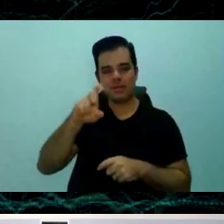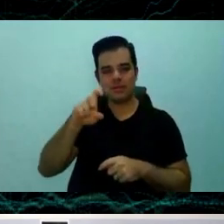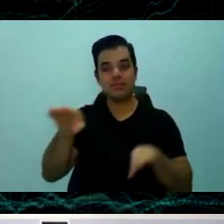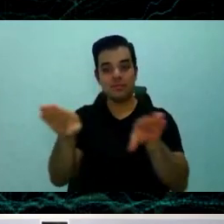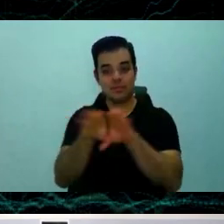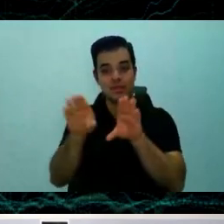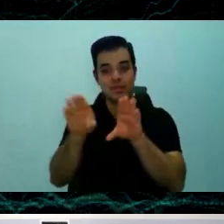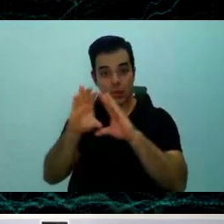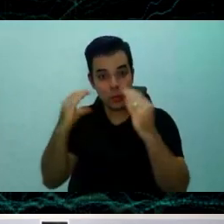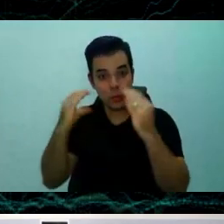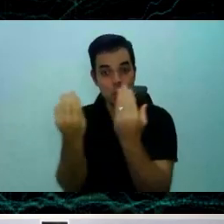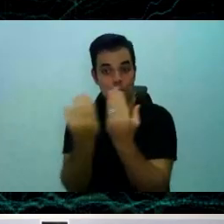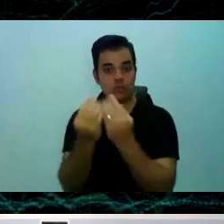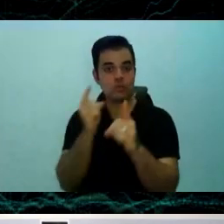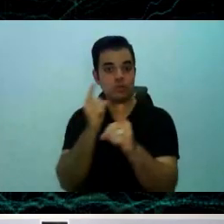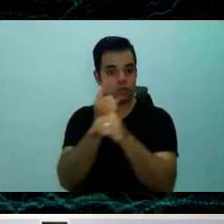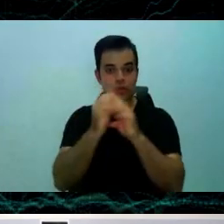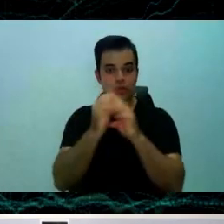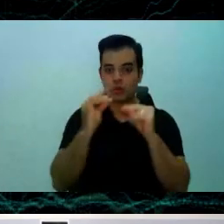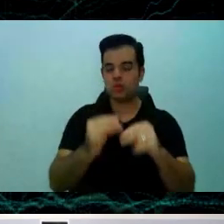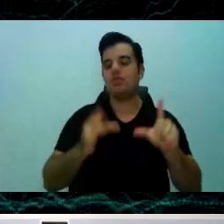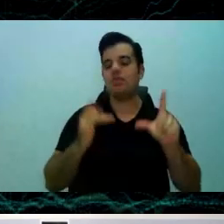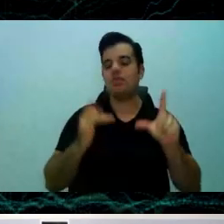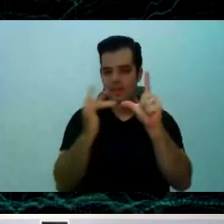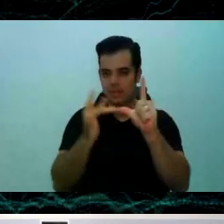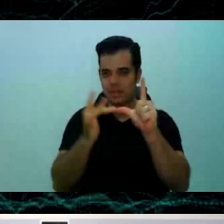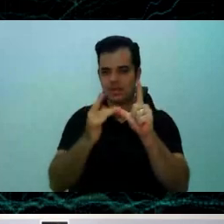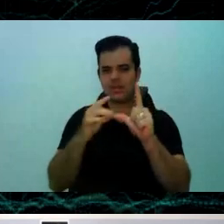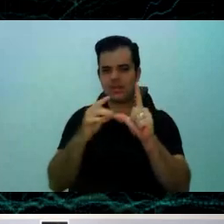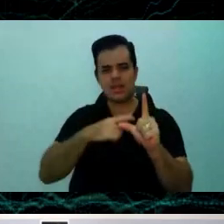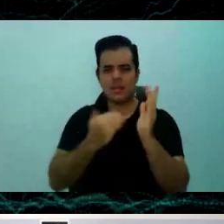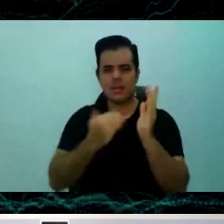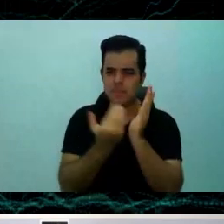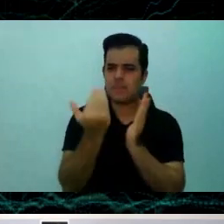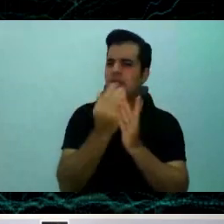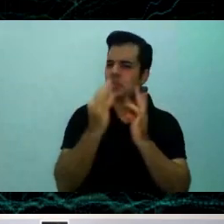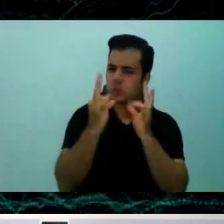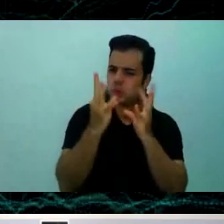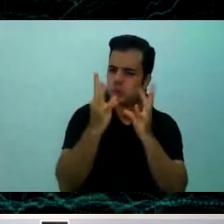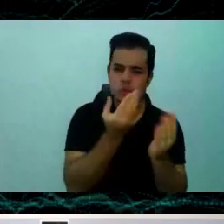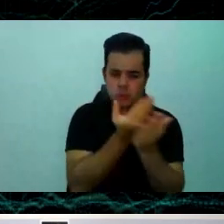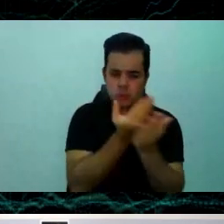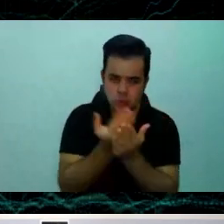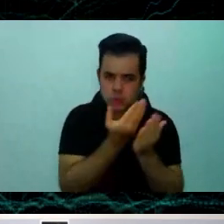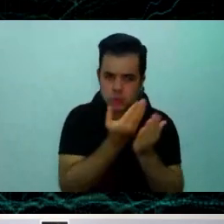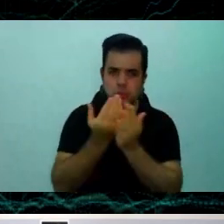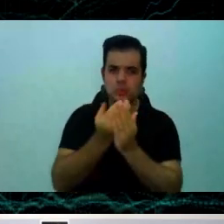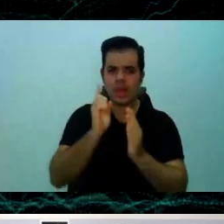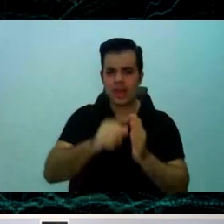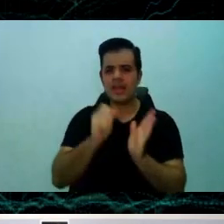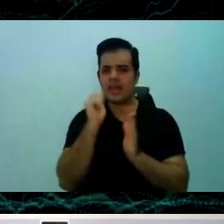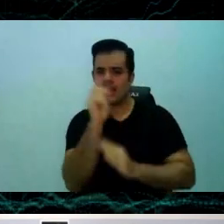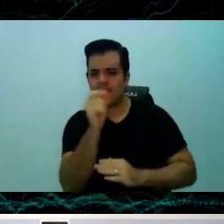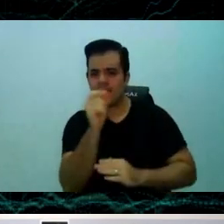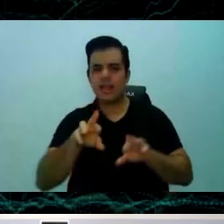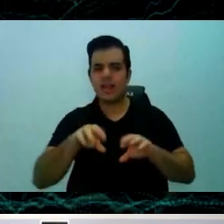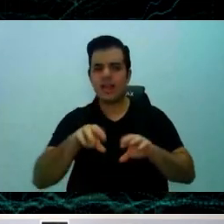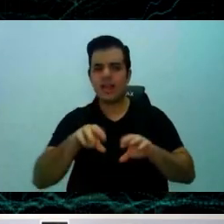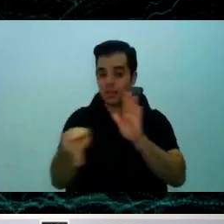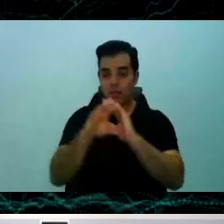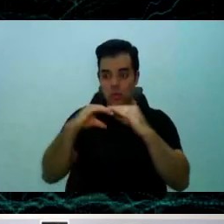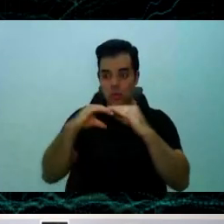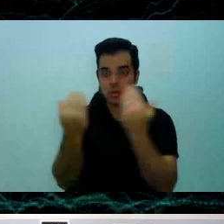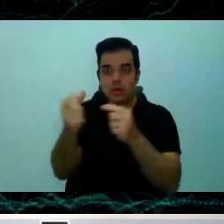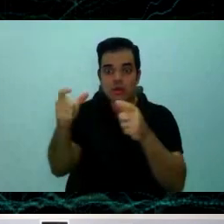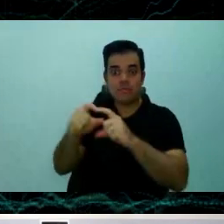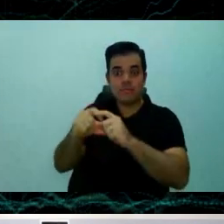só buscar qualquer um desses links aqui, você vai ter material, você vai ter o Telegram da comunidade Zabbix, que é a maior, onde tem